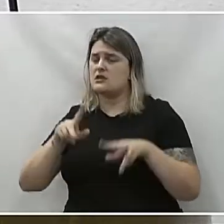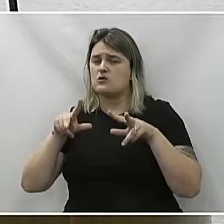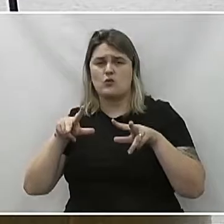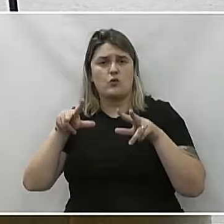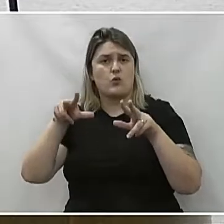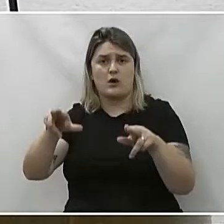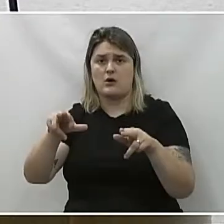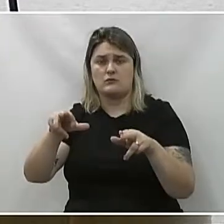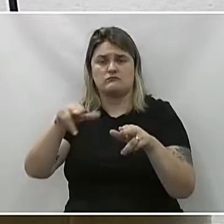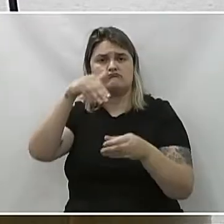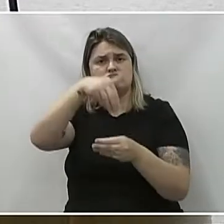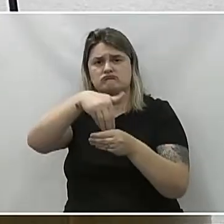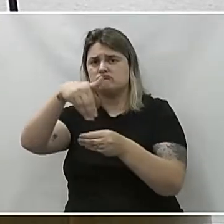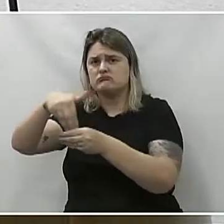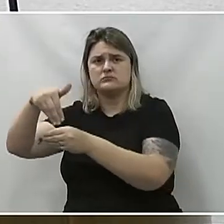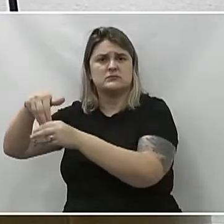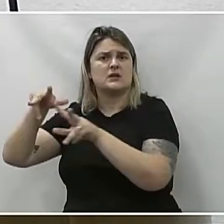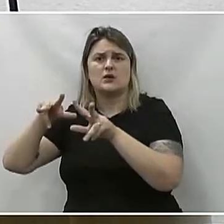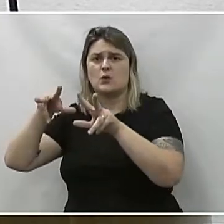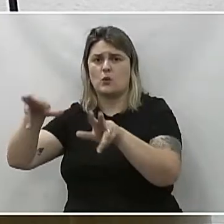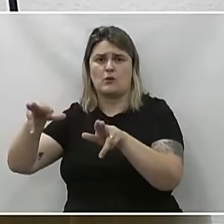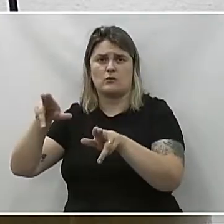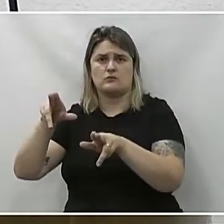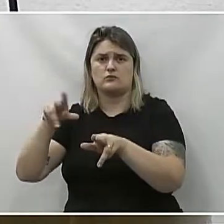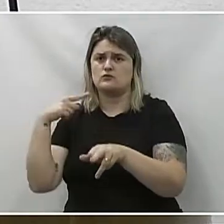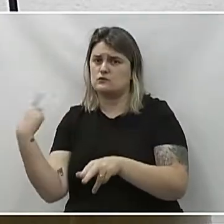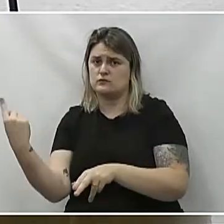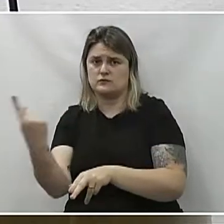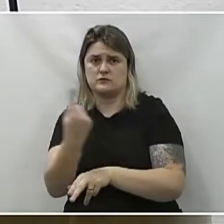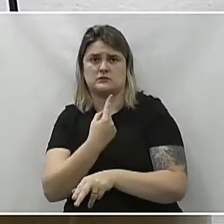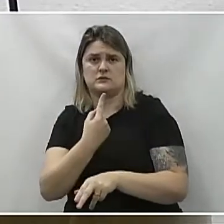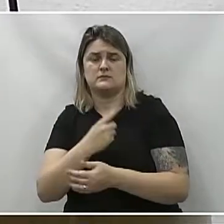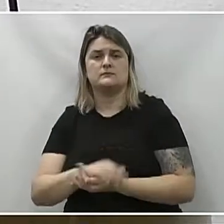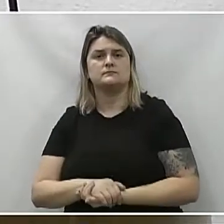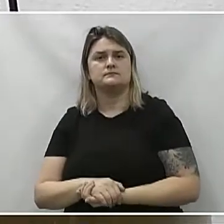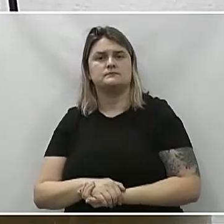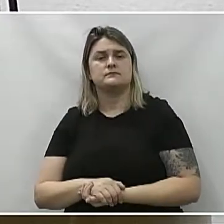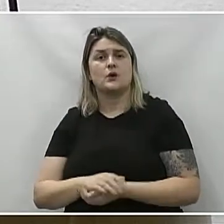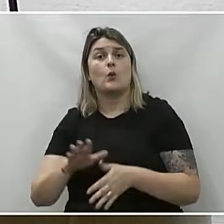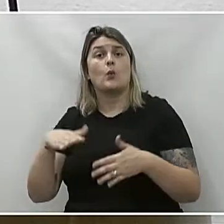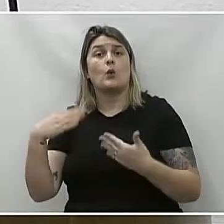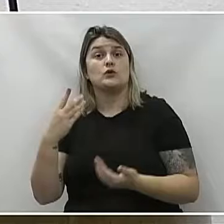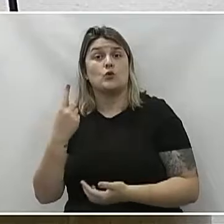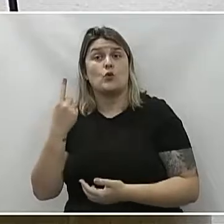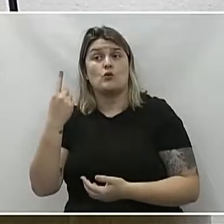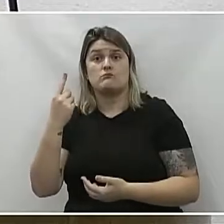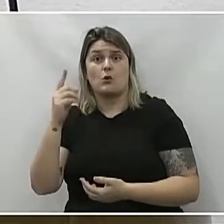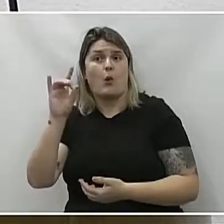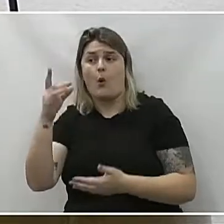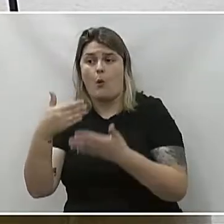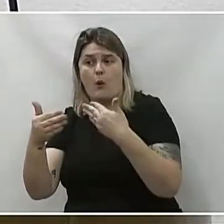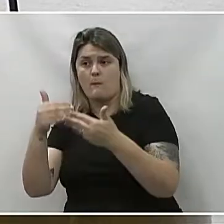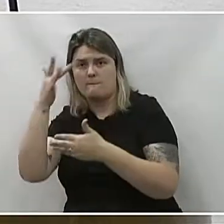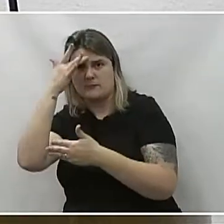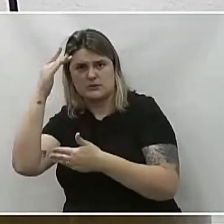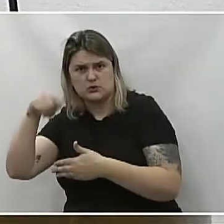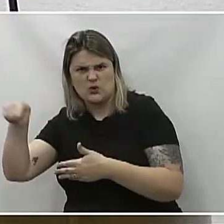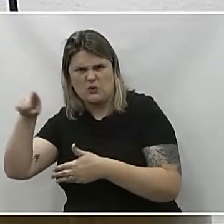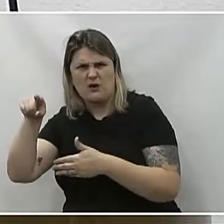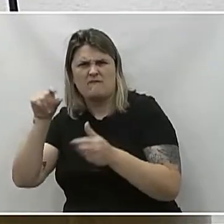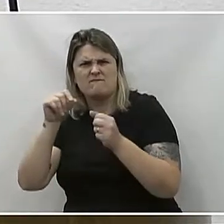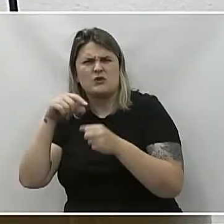mesmo processo eleitoral que nós passamos. Quando um de nós aqui questiona o